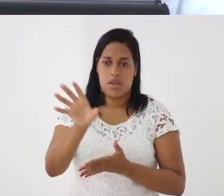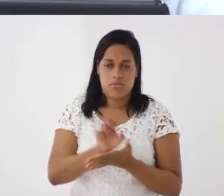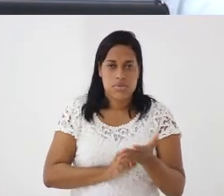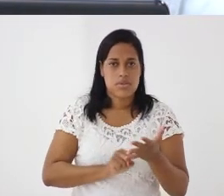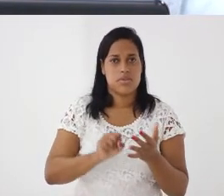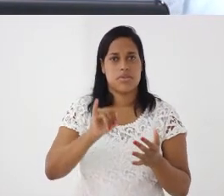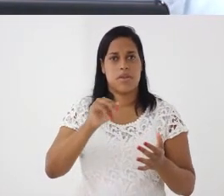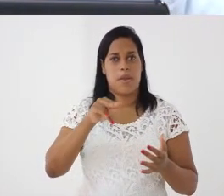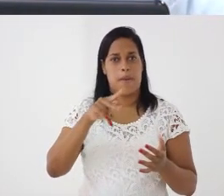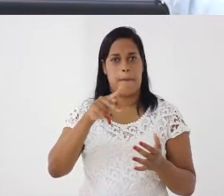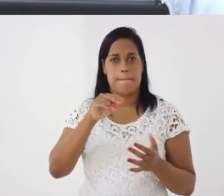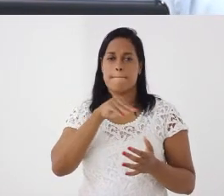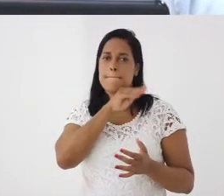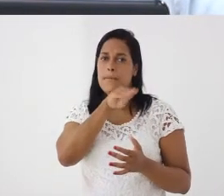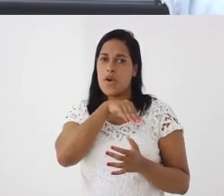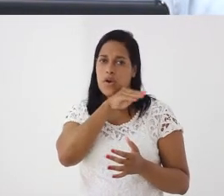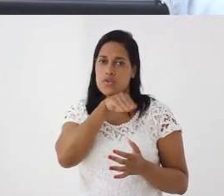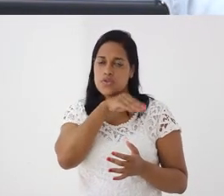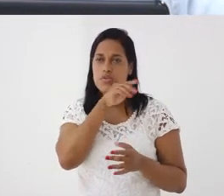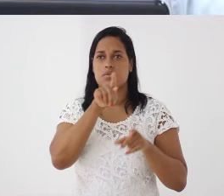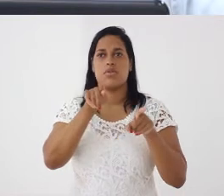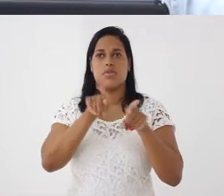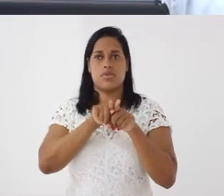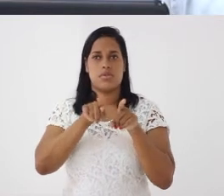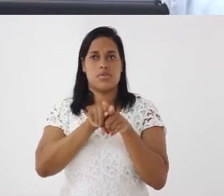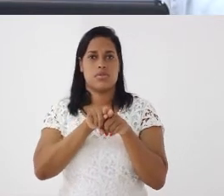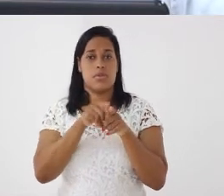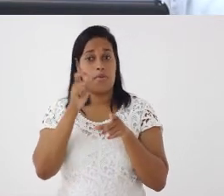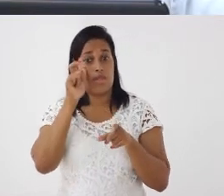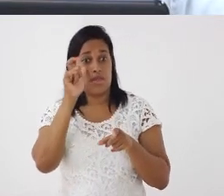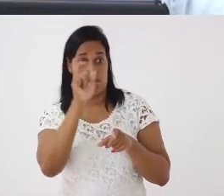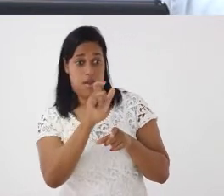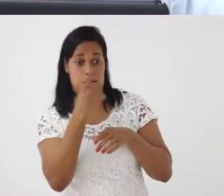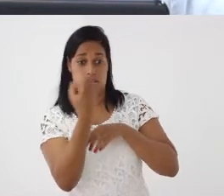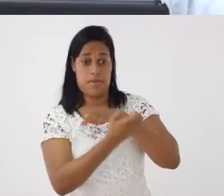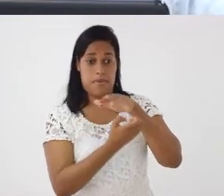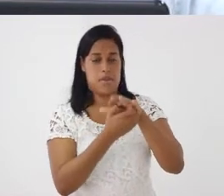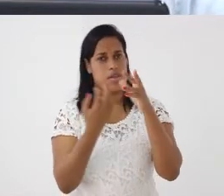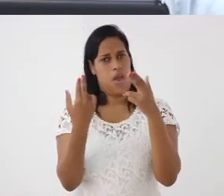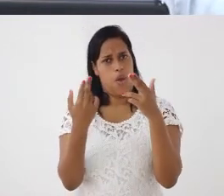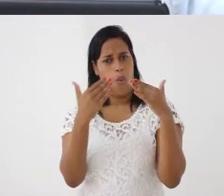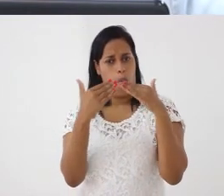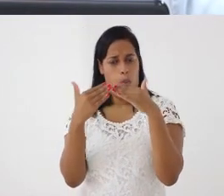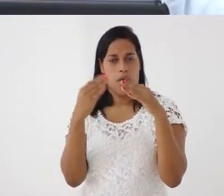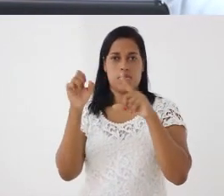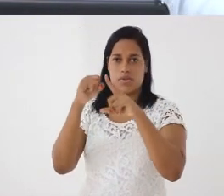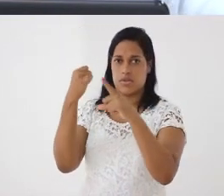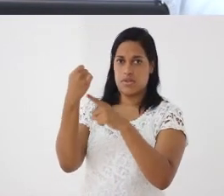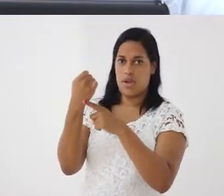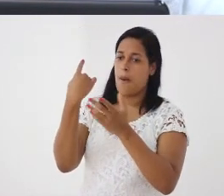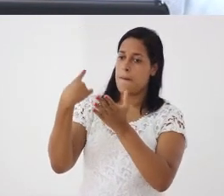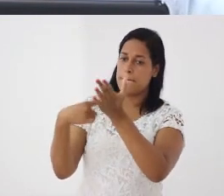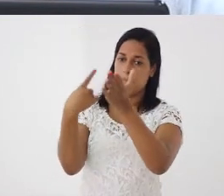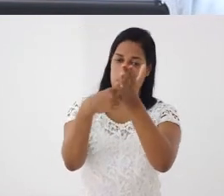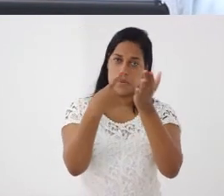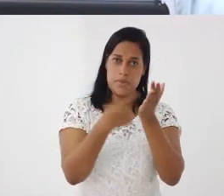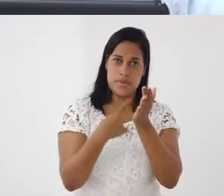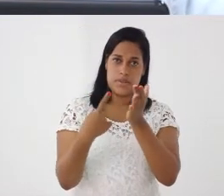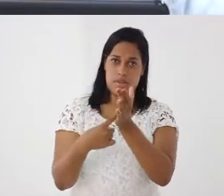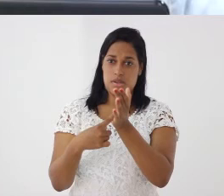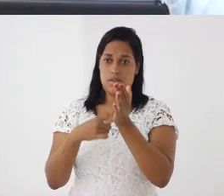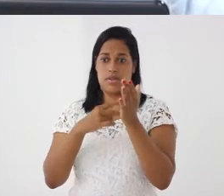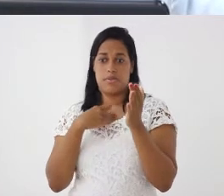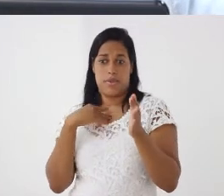impostos e tributos, aliar os interesses da empresa com os da sociedade, comprometer-se formalmente com o combate